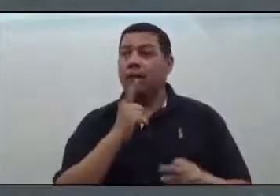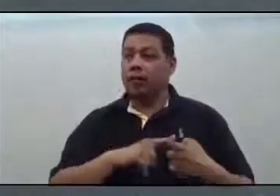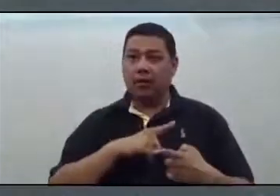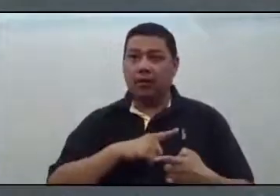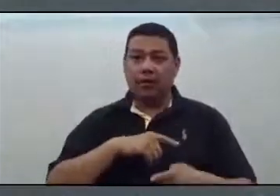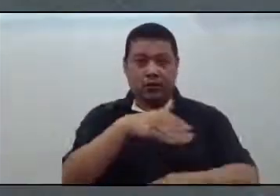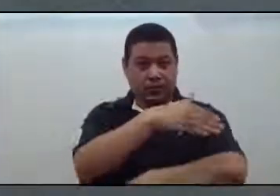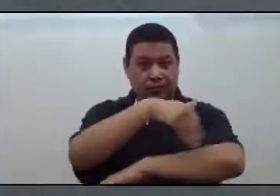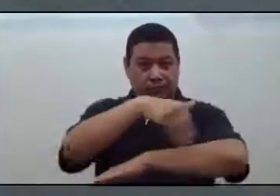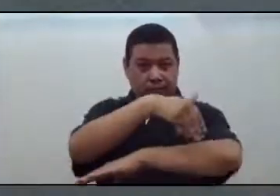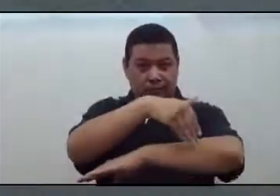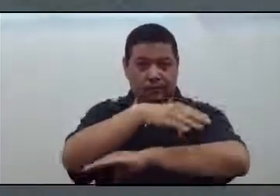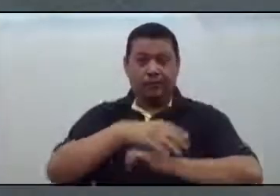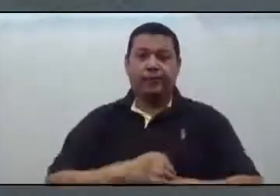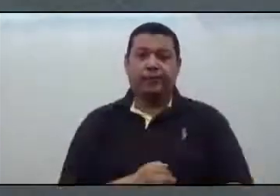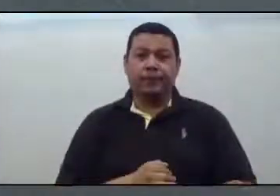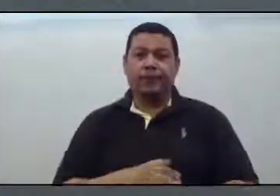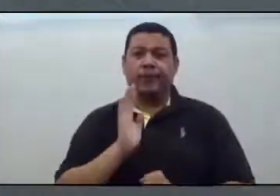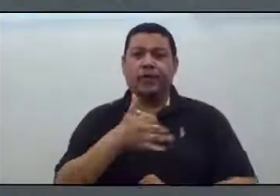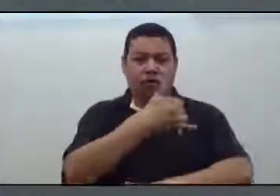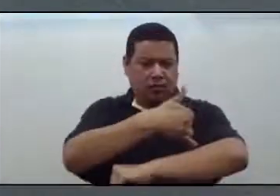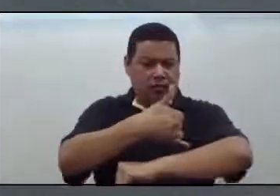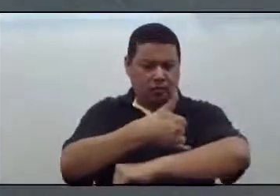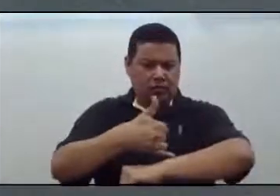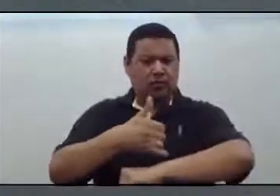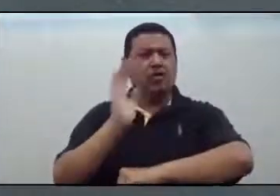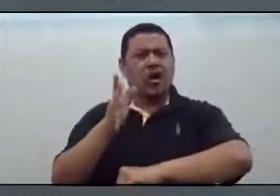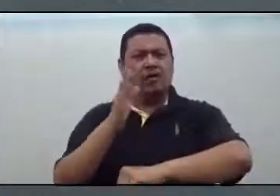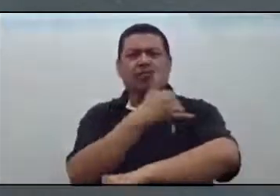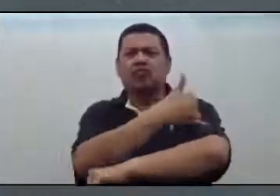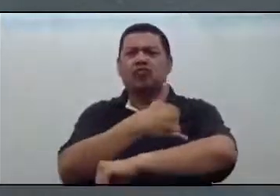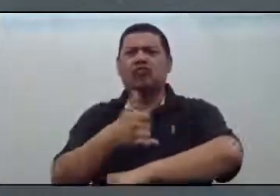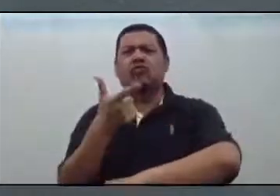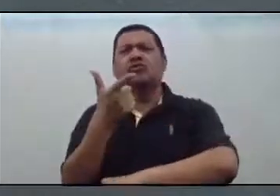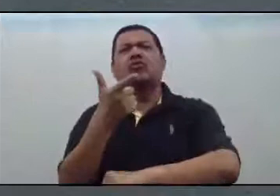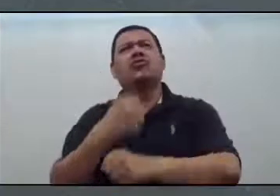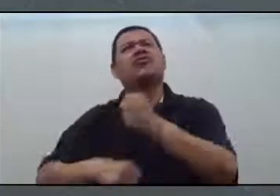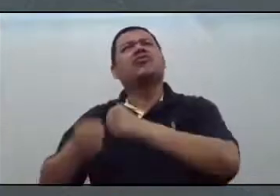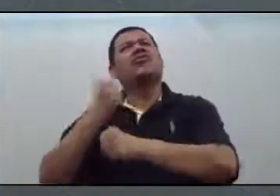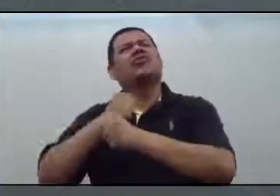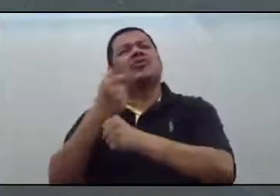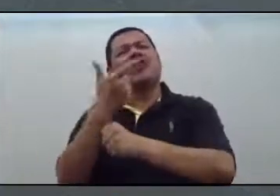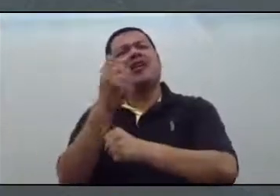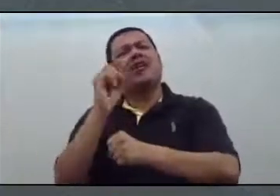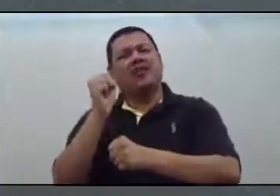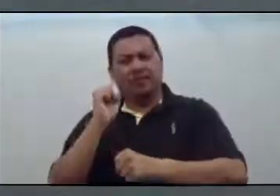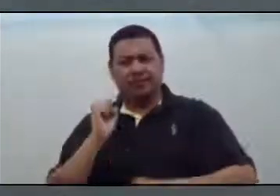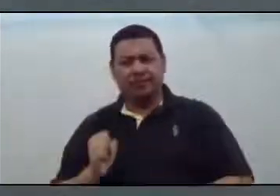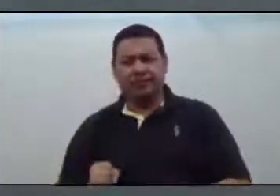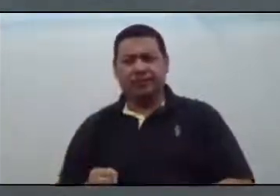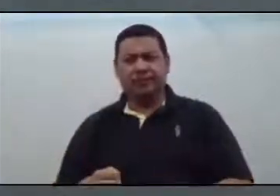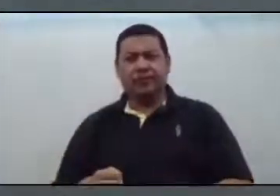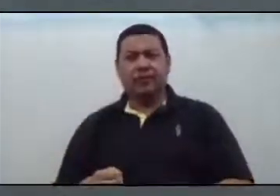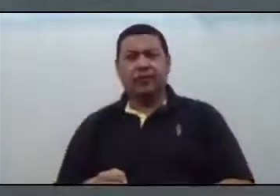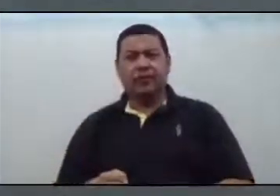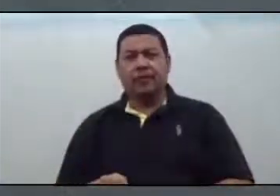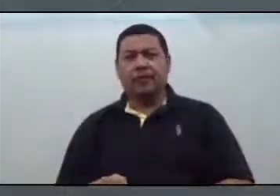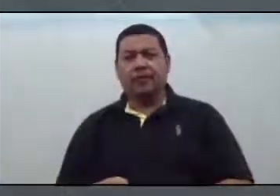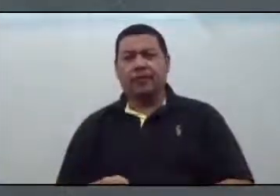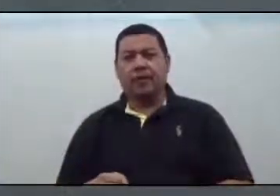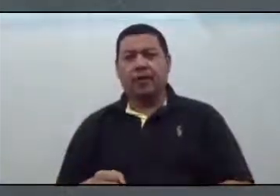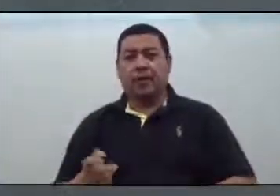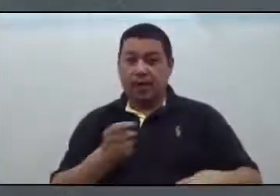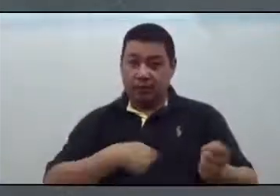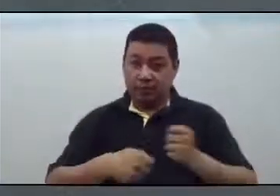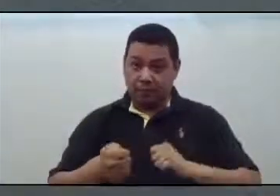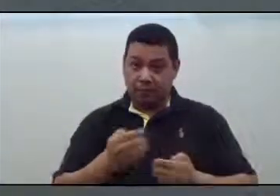ruas no distrito que foi feito asfalto há 20 anos atrás, na gestão passada foi feito recapeamento, mas